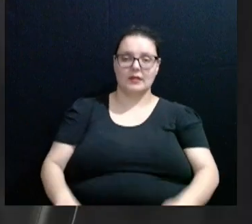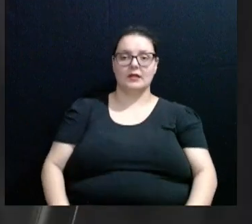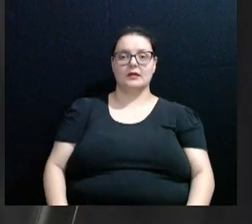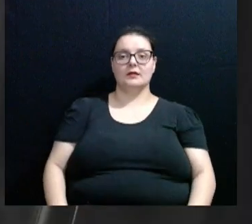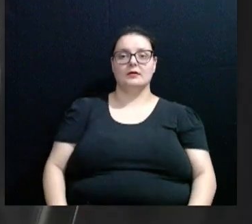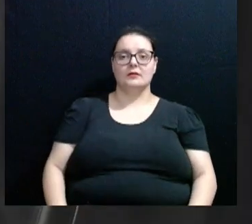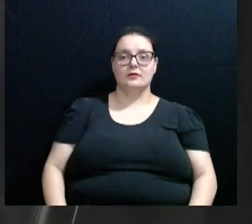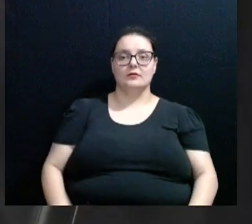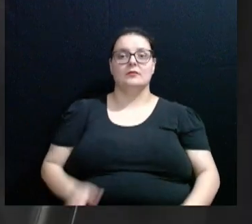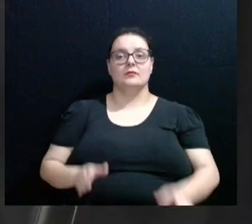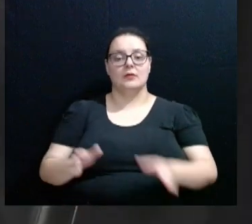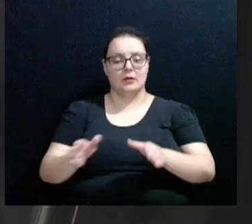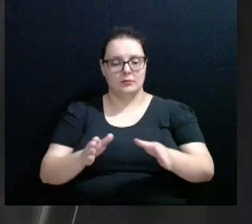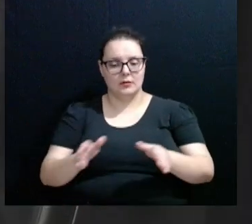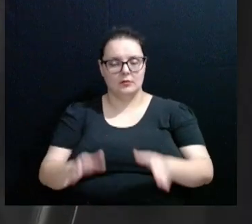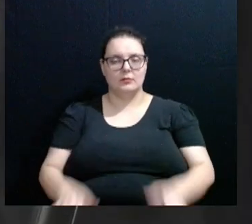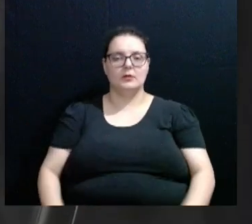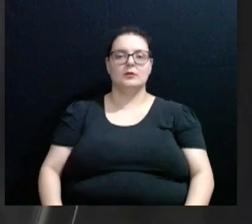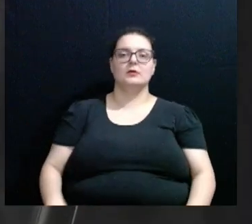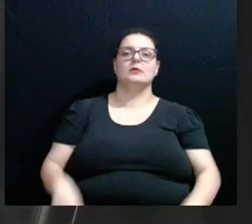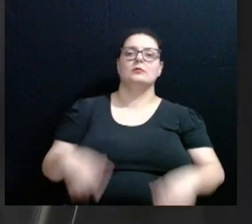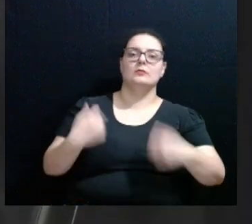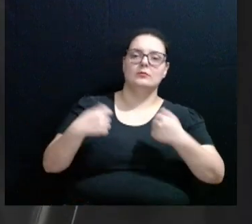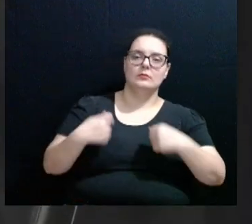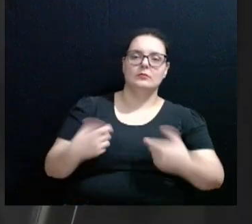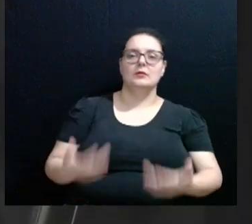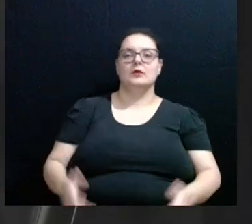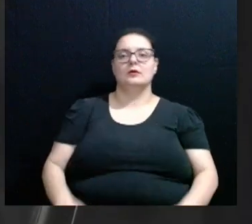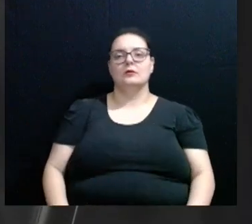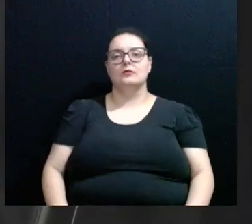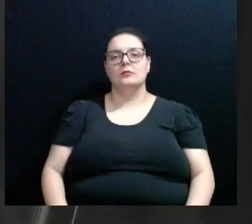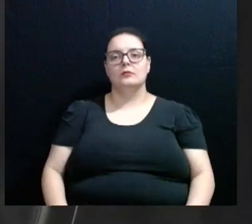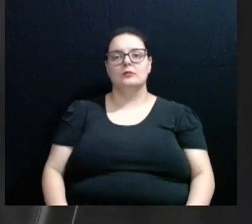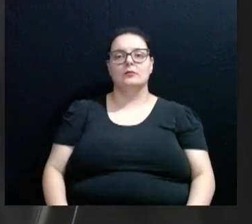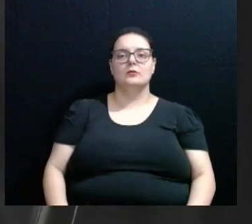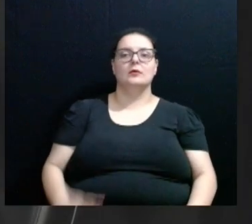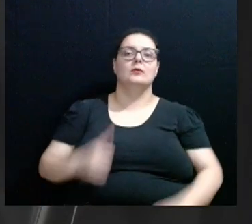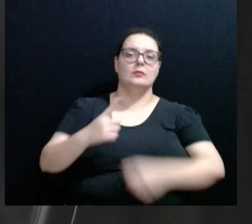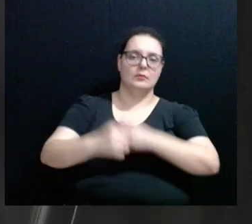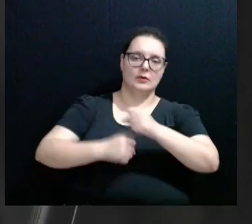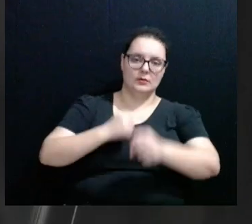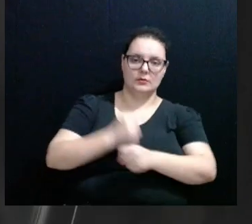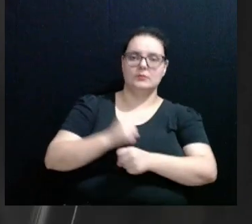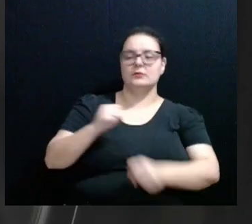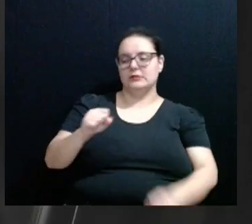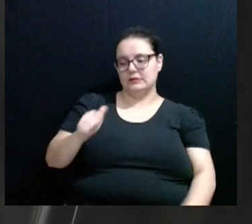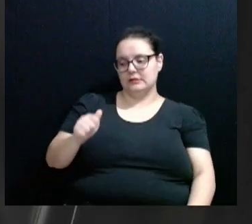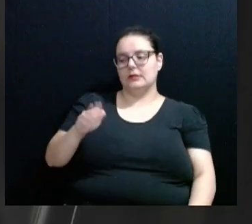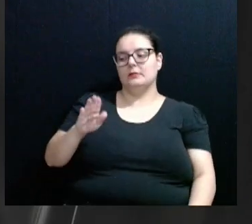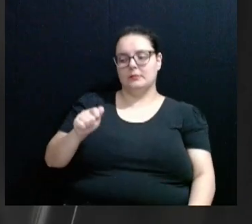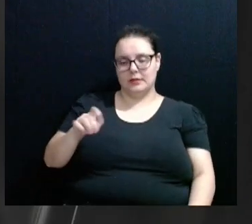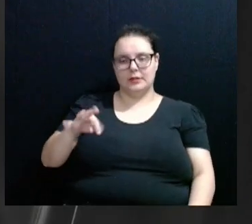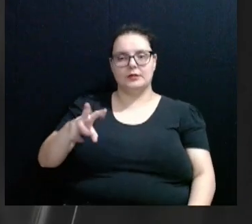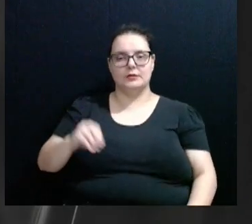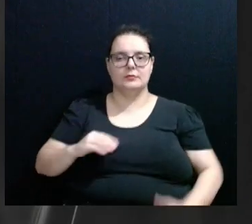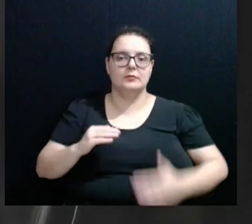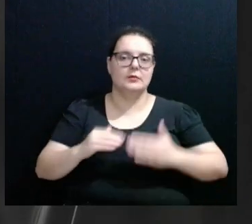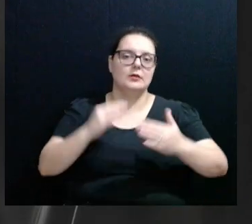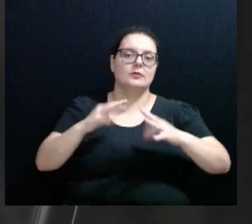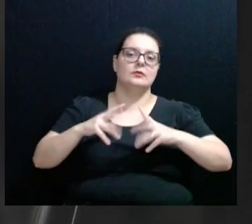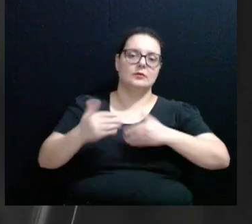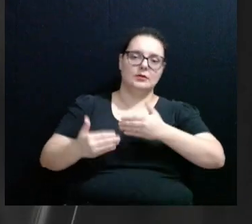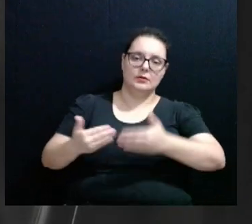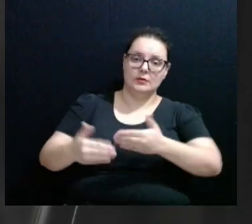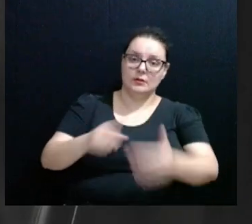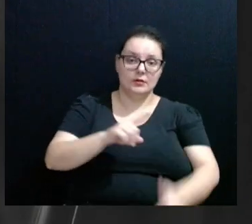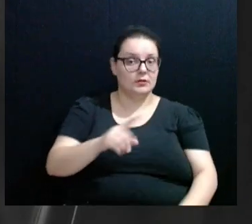tempo que eu precisava, tirei um ano sabático também, para eu me recuperar de todo esse processo, que não foi